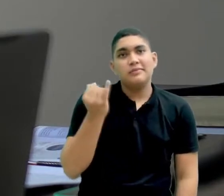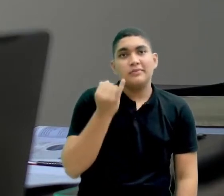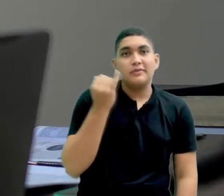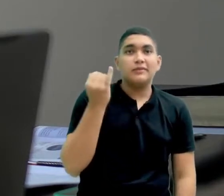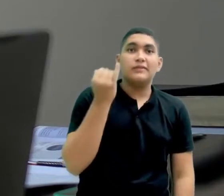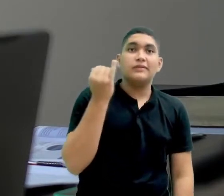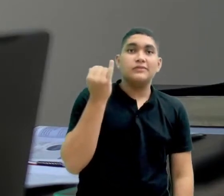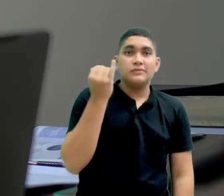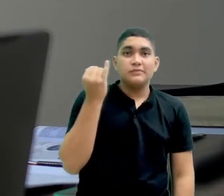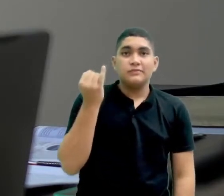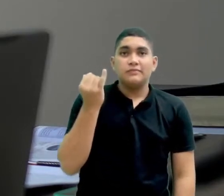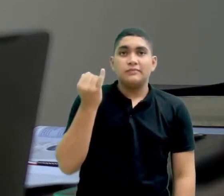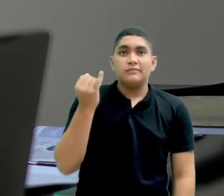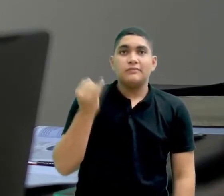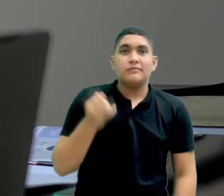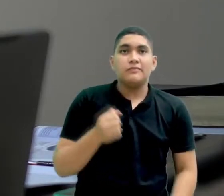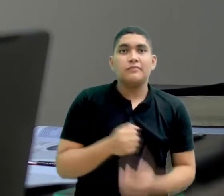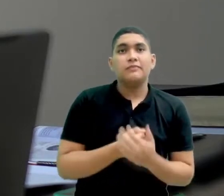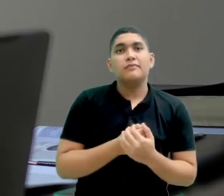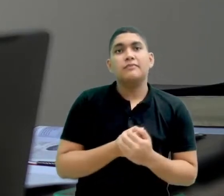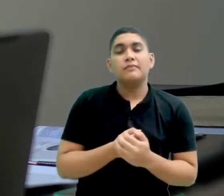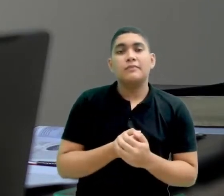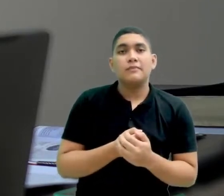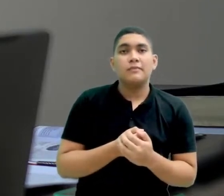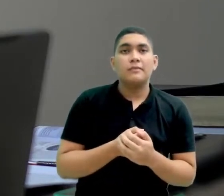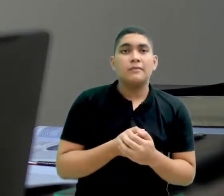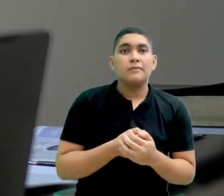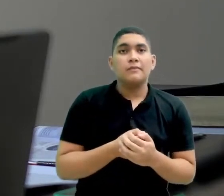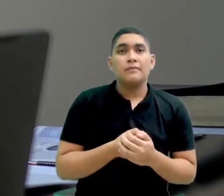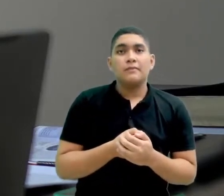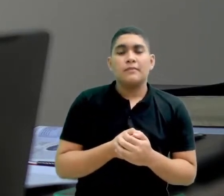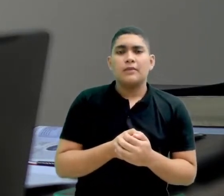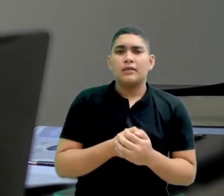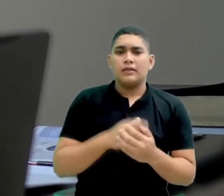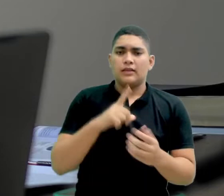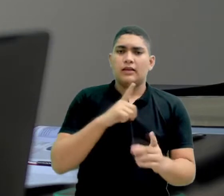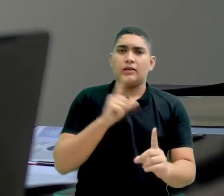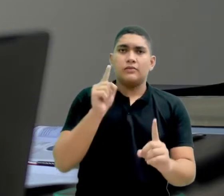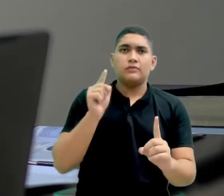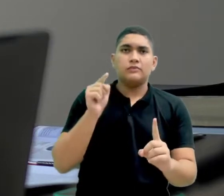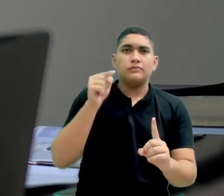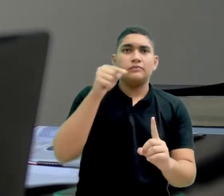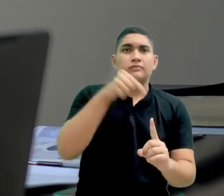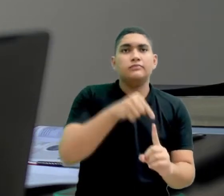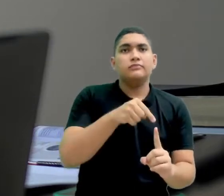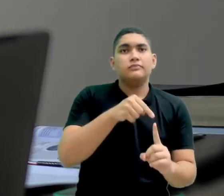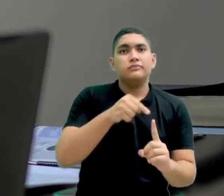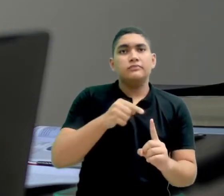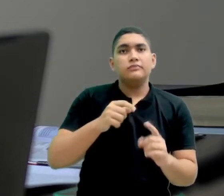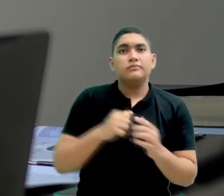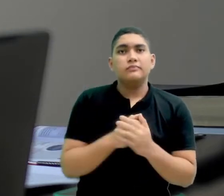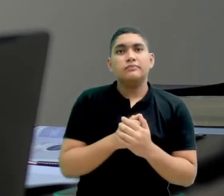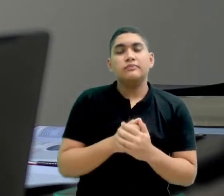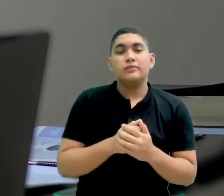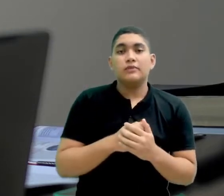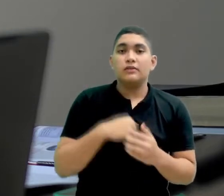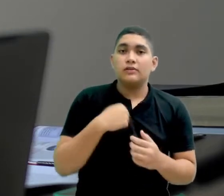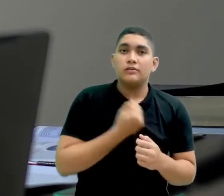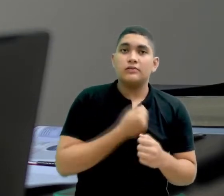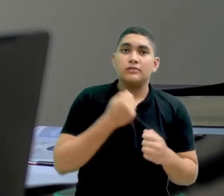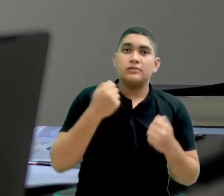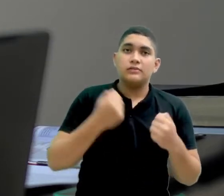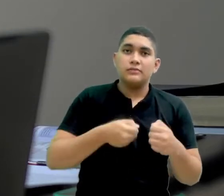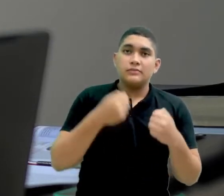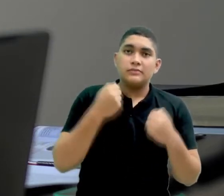em mente, durante todo o tempo da ministração da lição, os objetivos que deverão ser alcançados